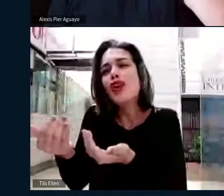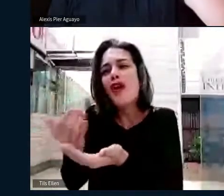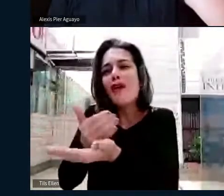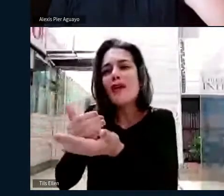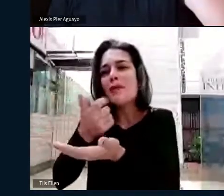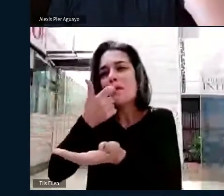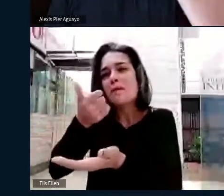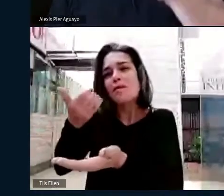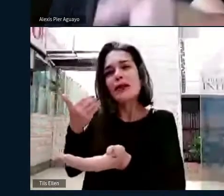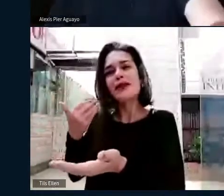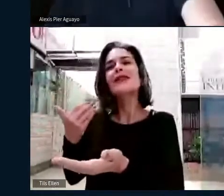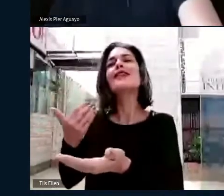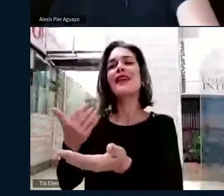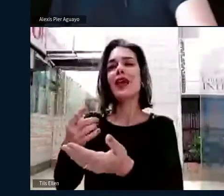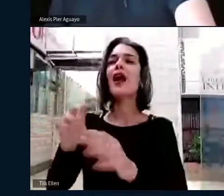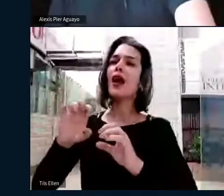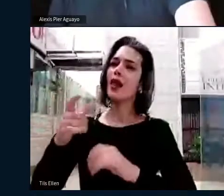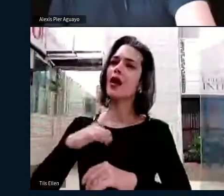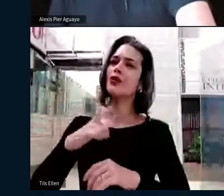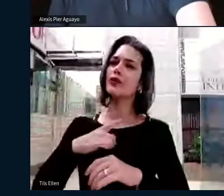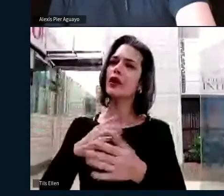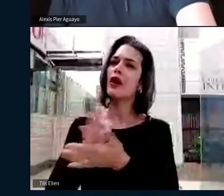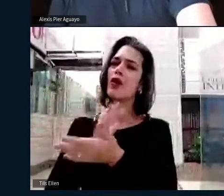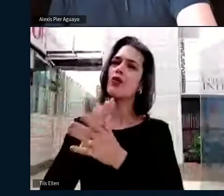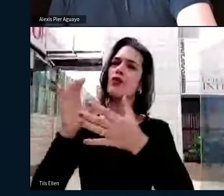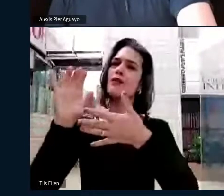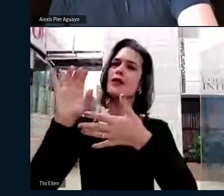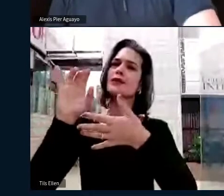sim uma singularidade, há sim